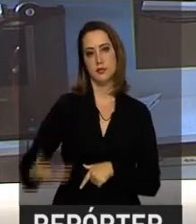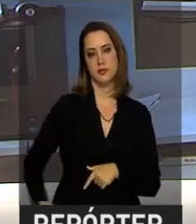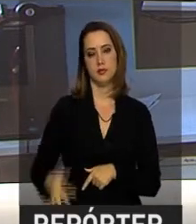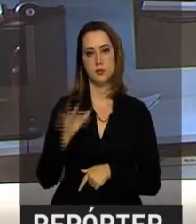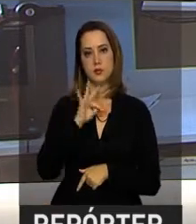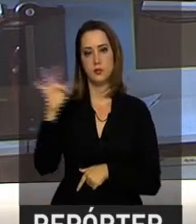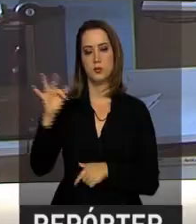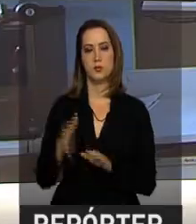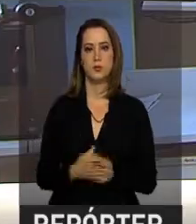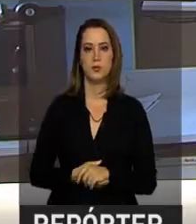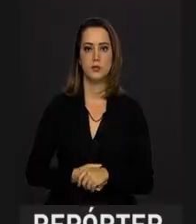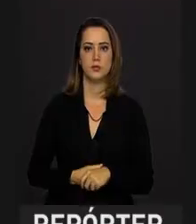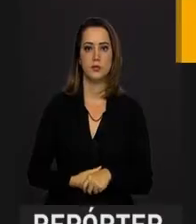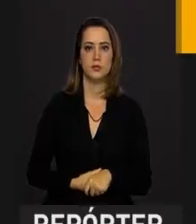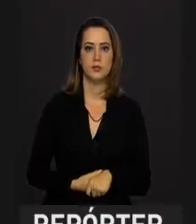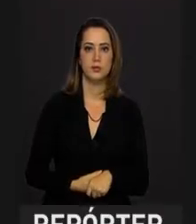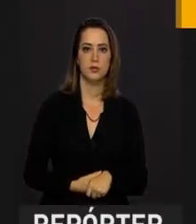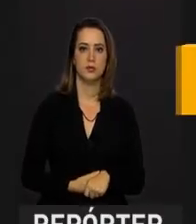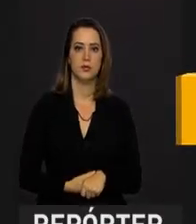do governo federal